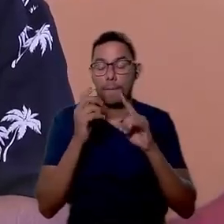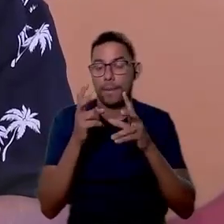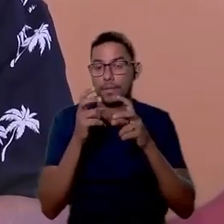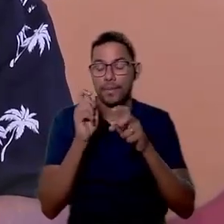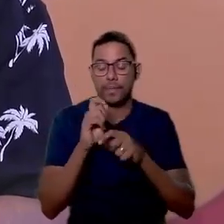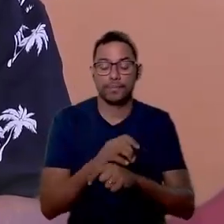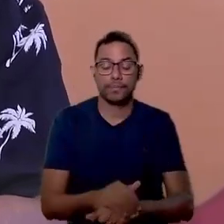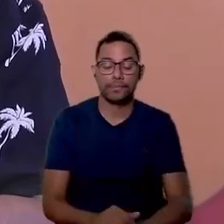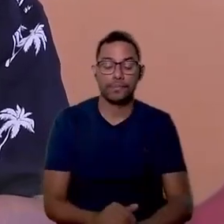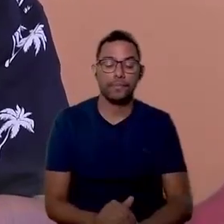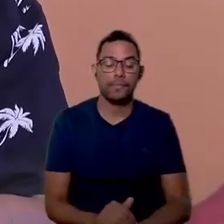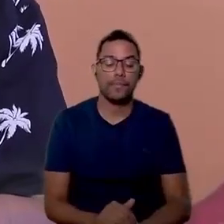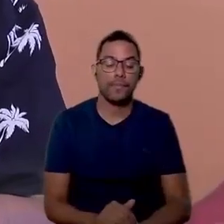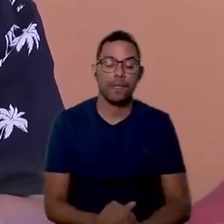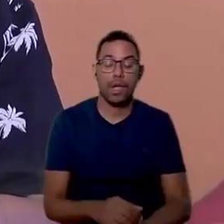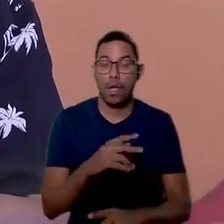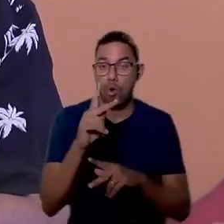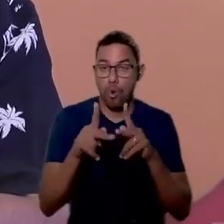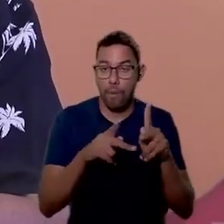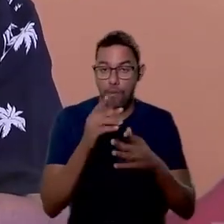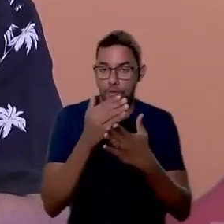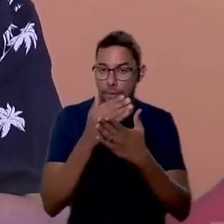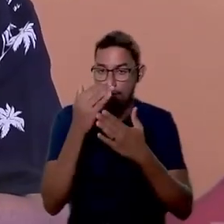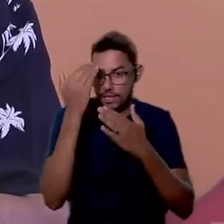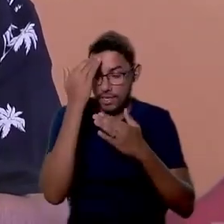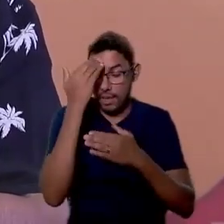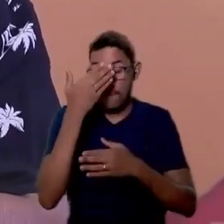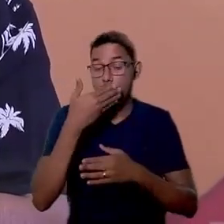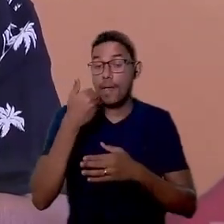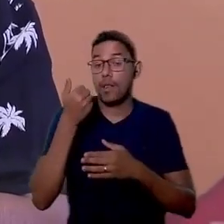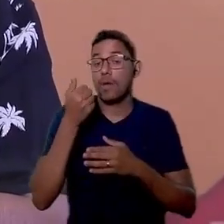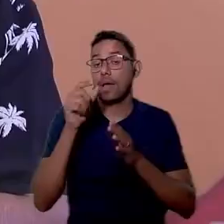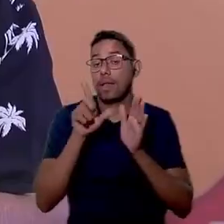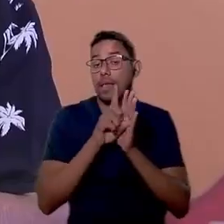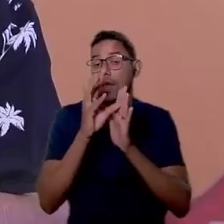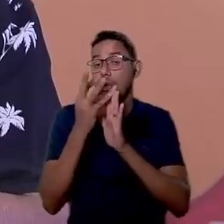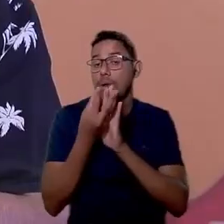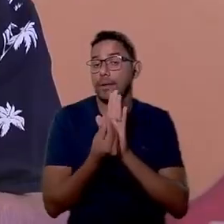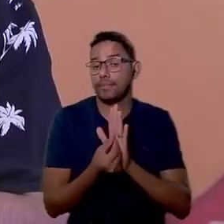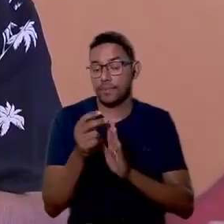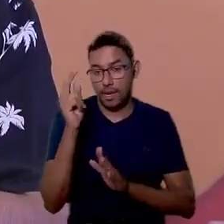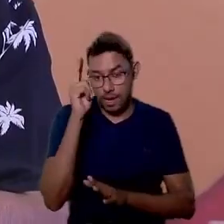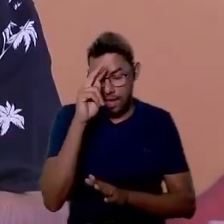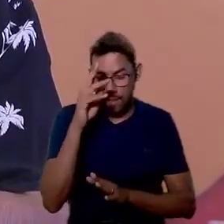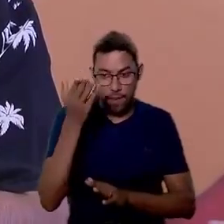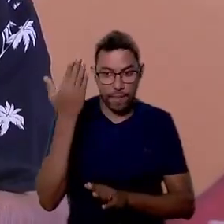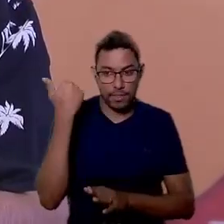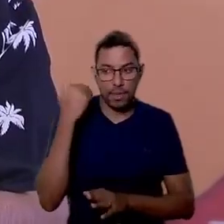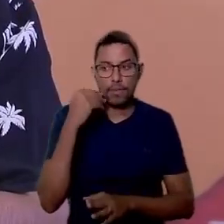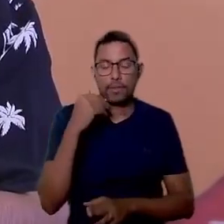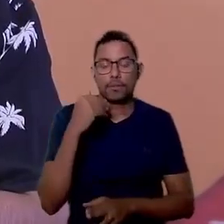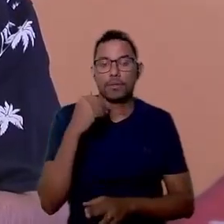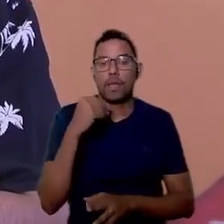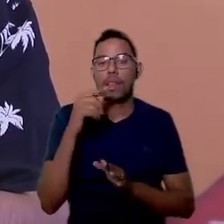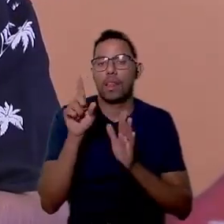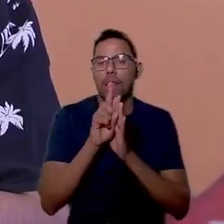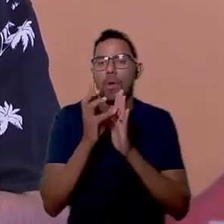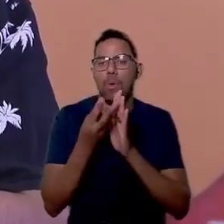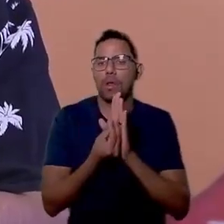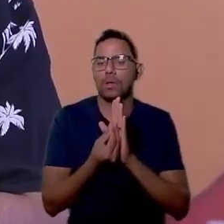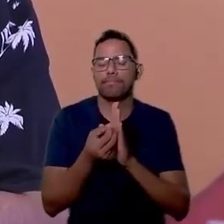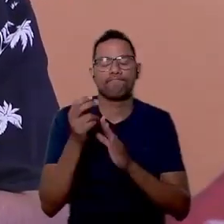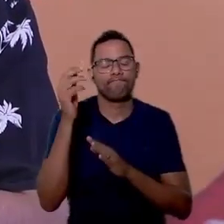percebe que a população começa a entender o que é melhor essa Lei Rouanet. Vocês se lembram que antigamente a Lei Rouanet não estava na marca da